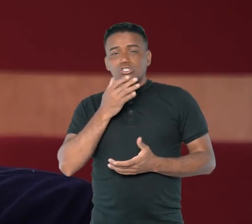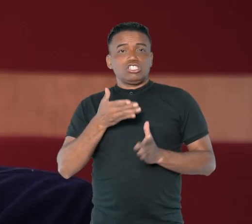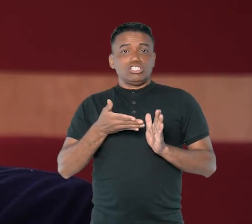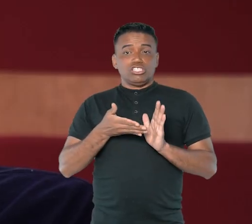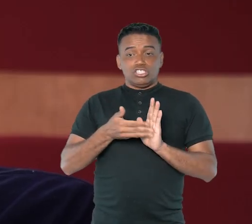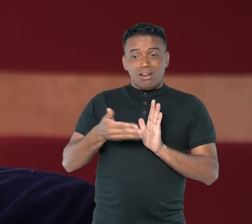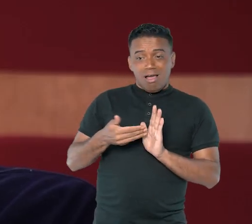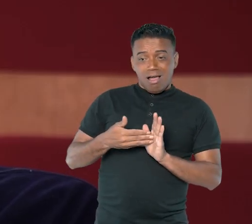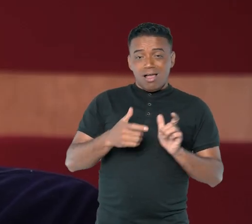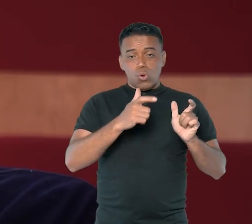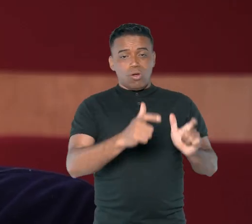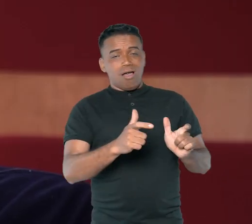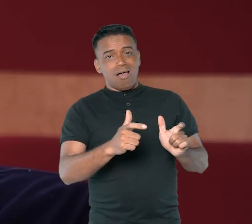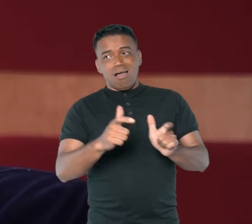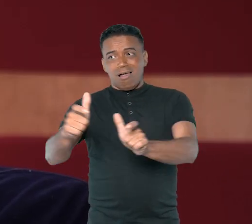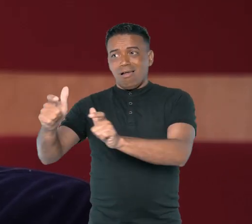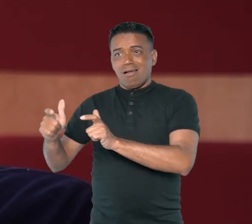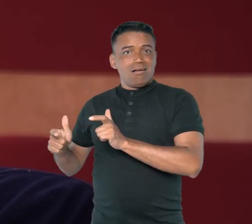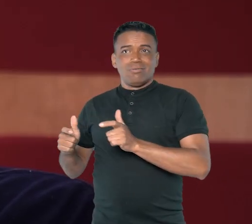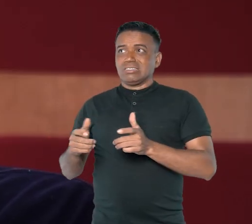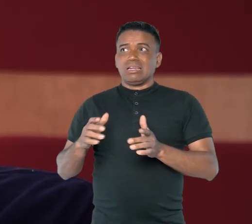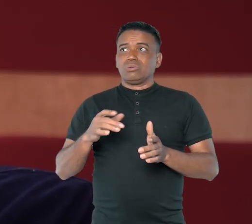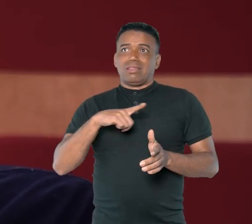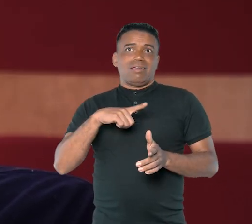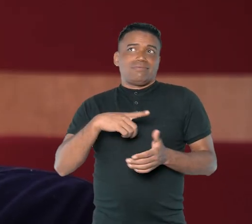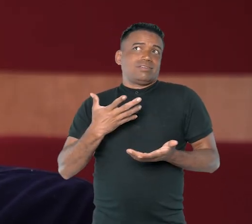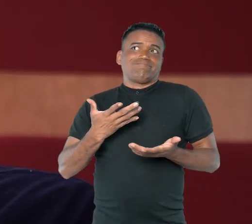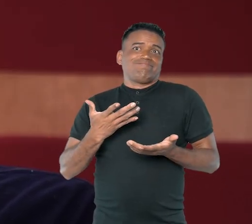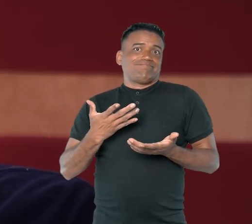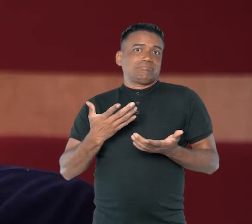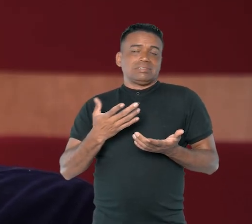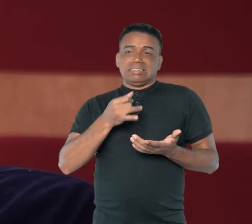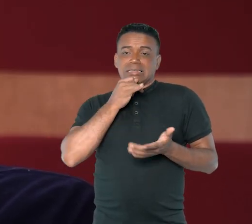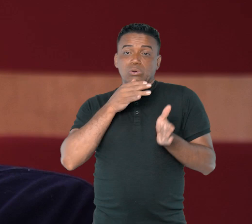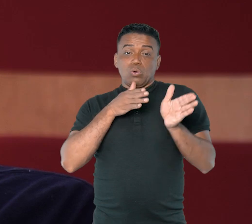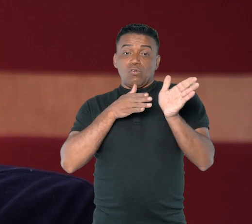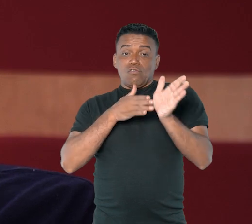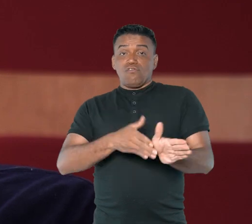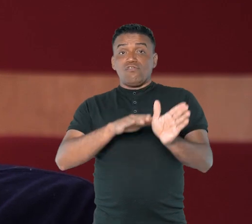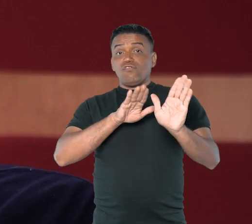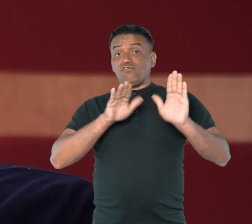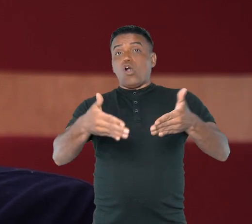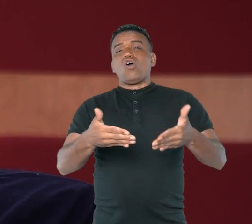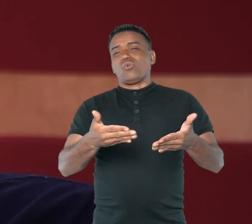exclusão de lugares também, que você não teve essa pretensão, né? Que não te direcionou isso. E, como disse um